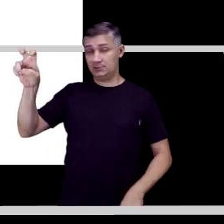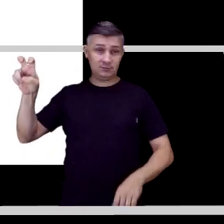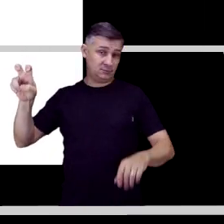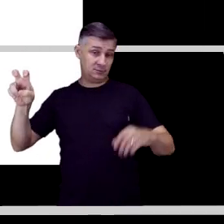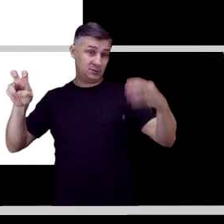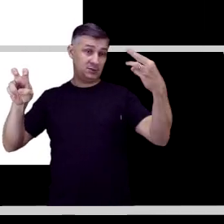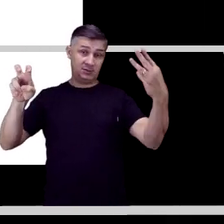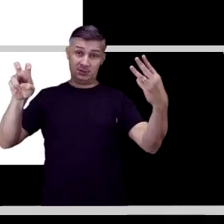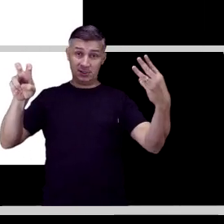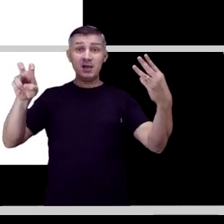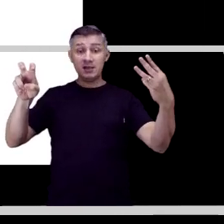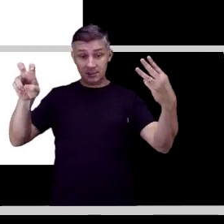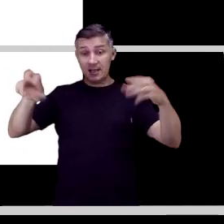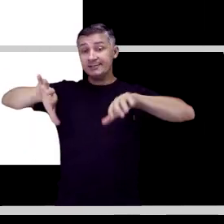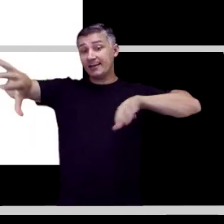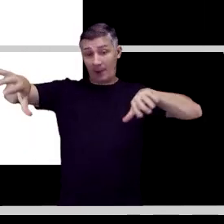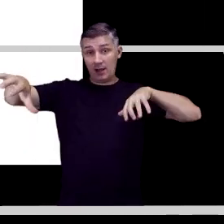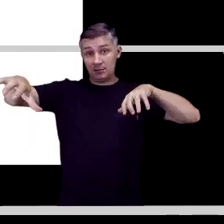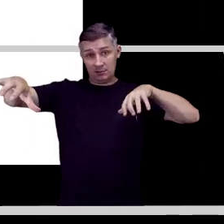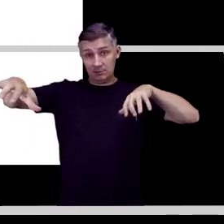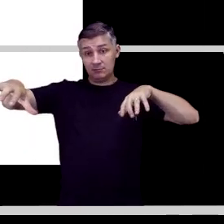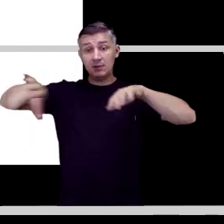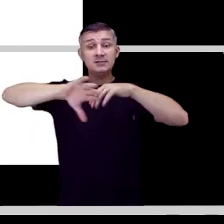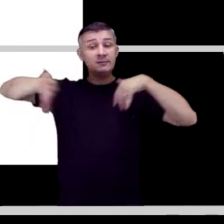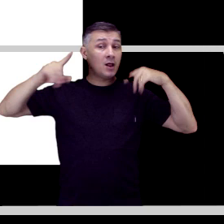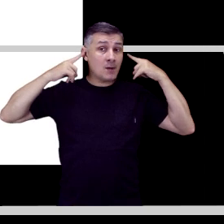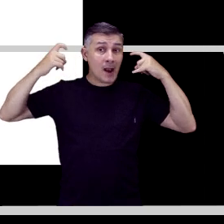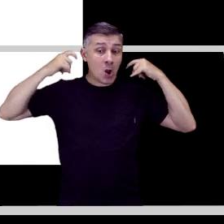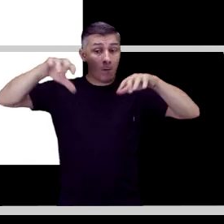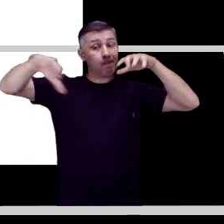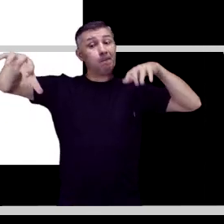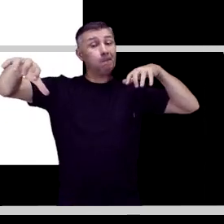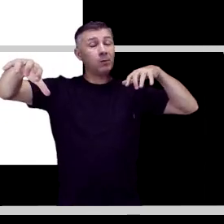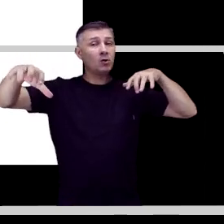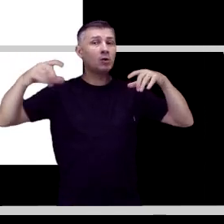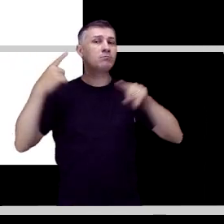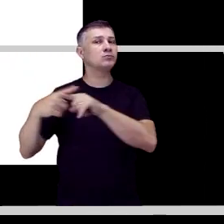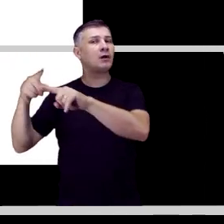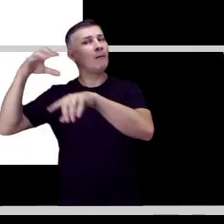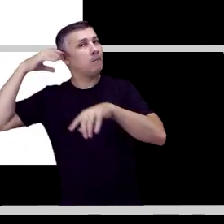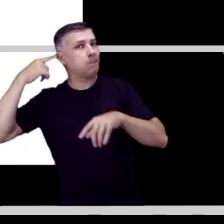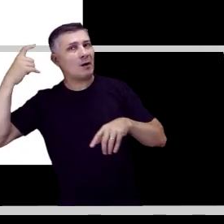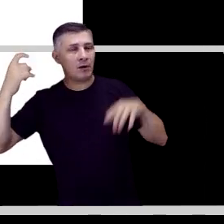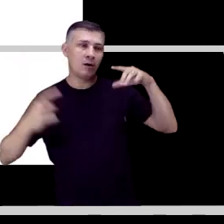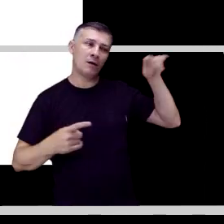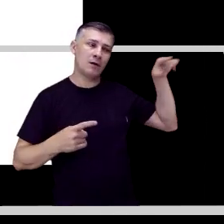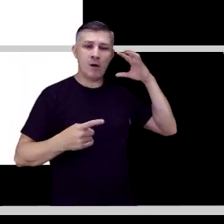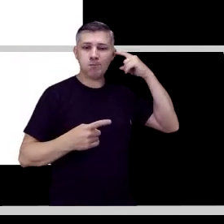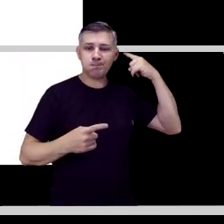lá contra o solo, todas elas separadas, o que é muito conveniente também para um isolamento acústico, né, dessas obras.